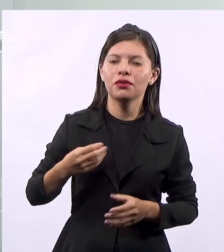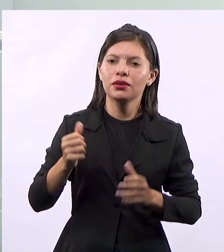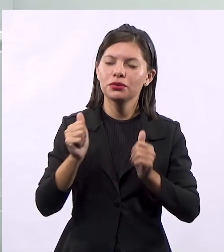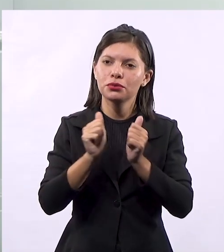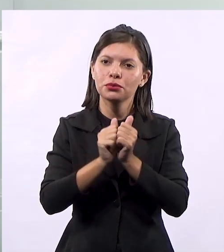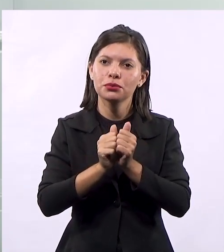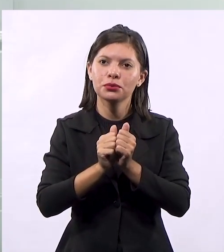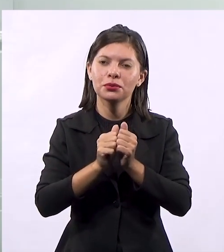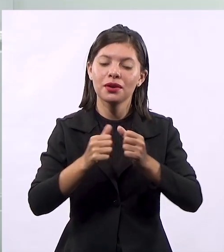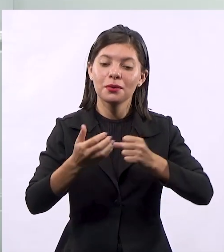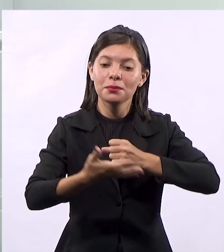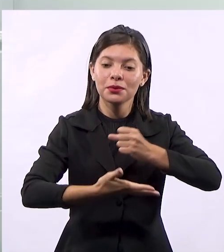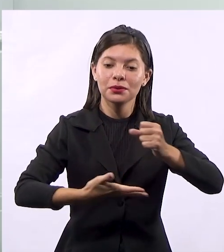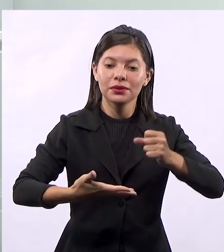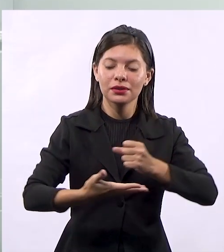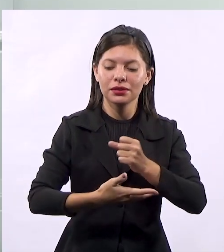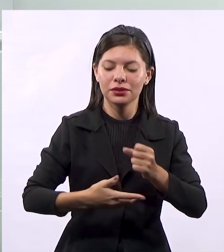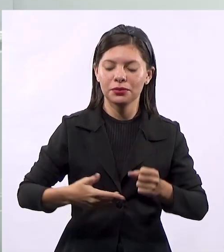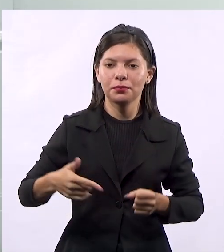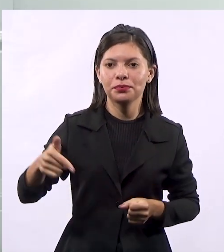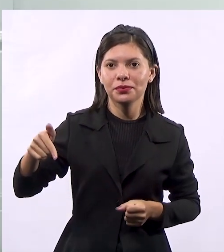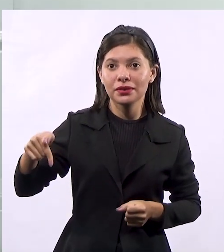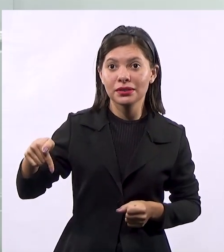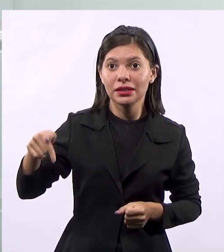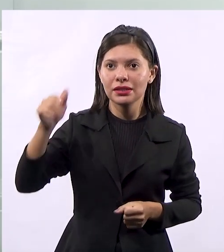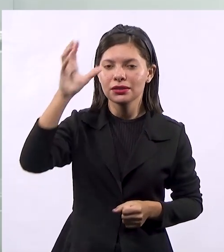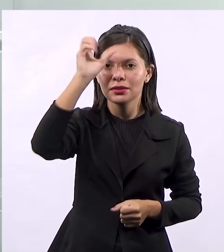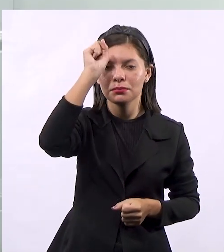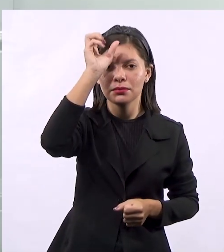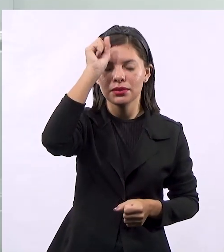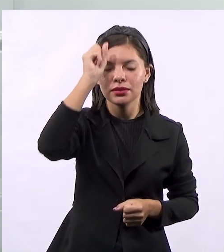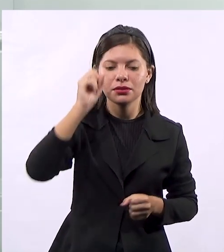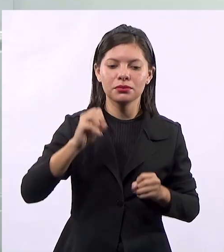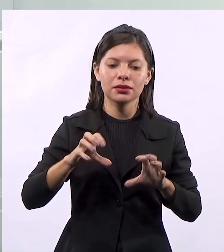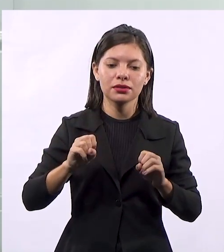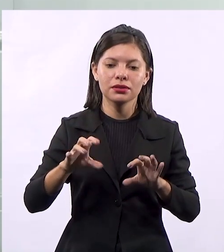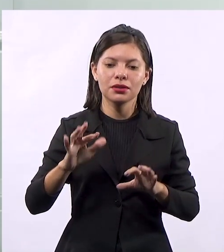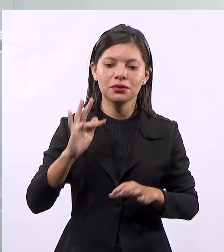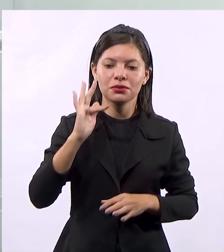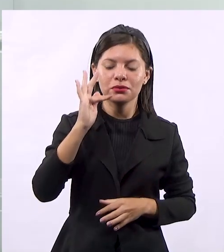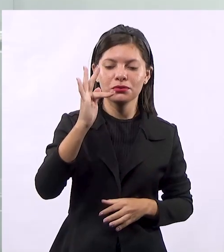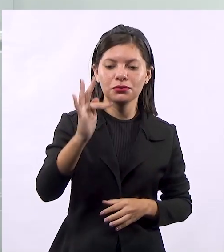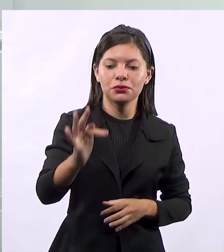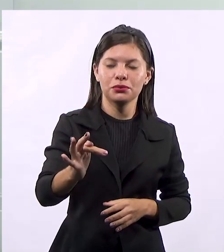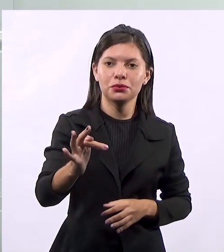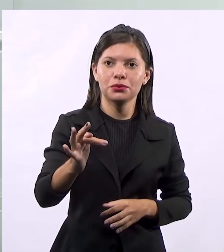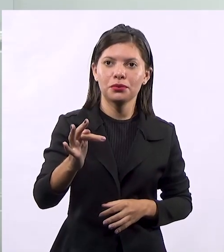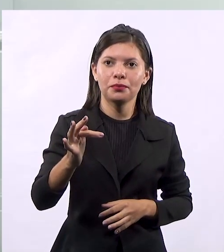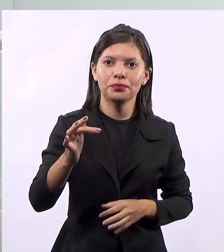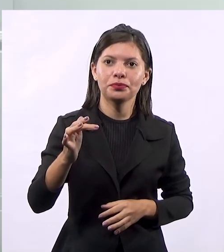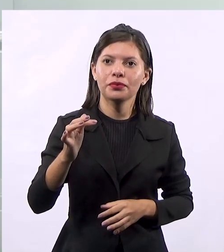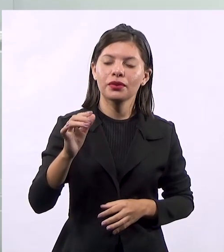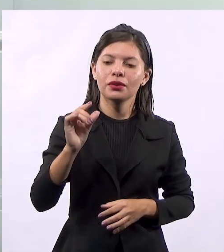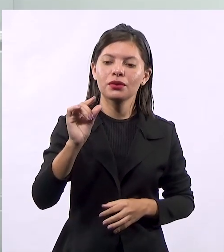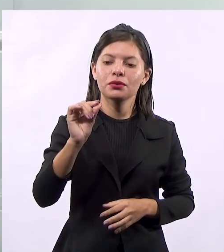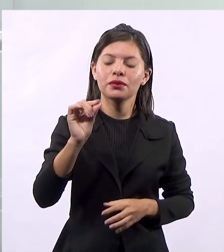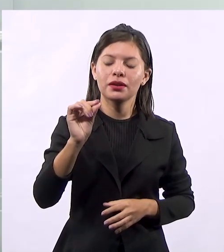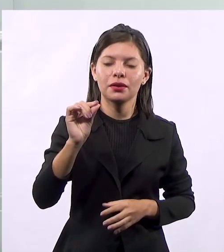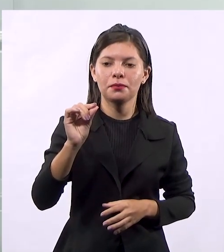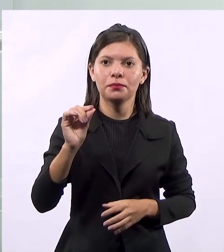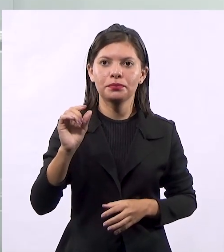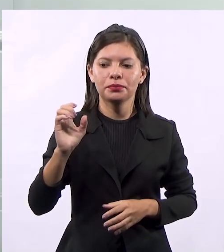aprender a conviver, né? Que são pilares dos 7 saberes necessários para a educação